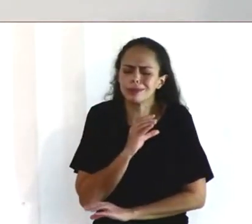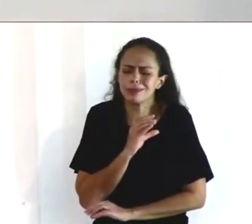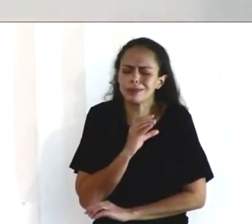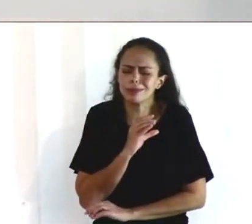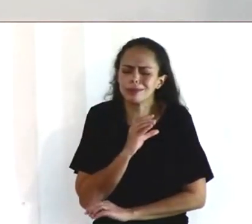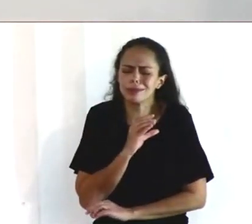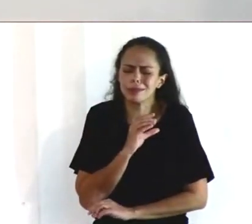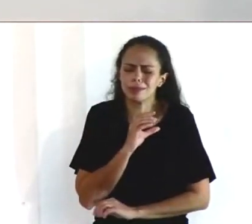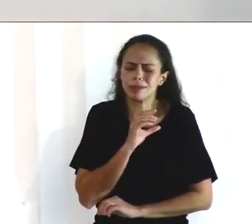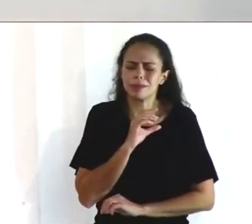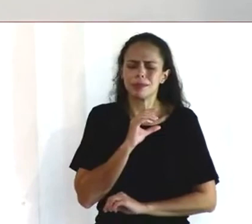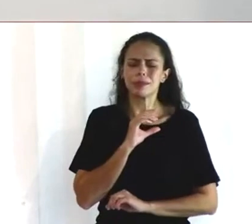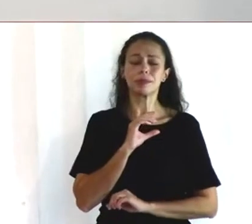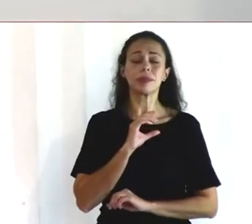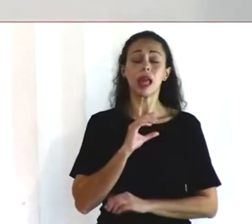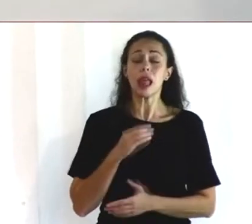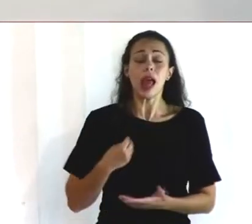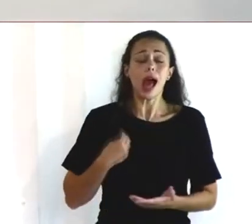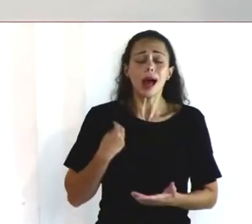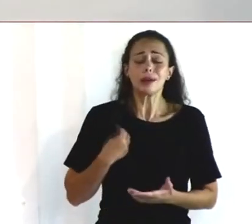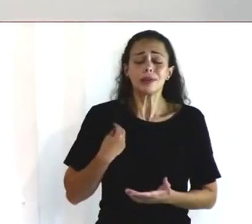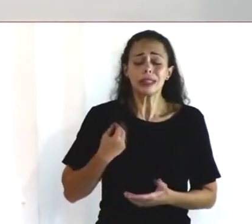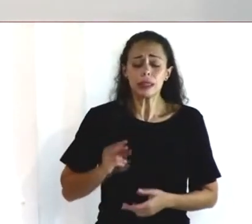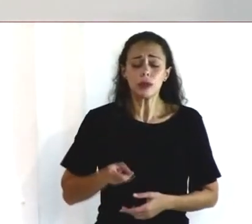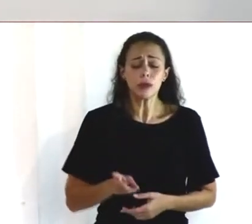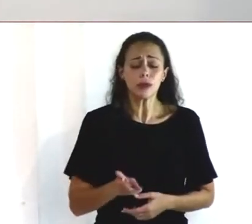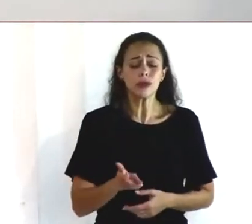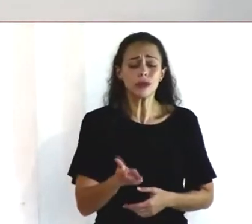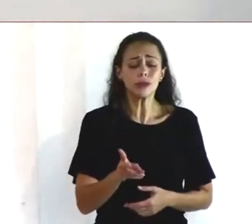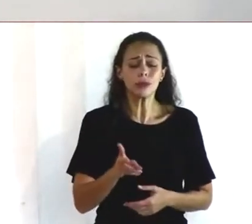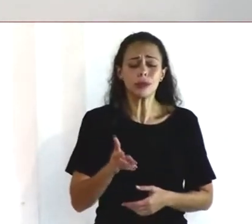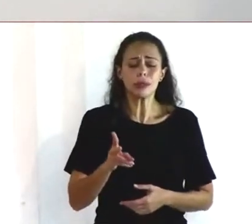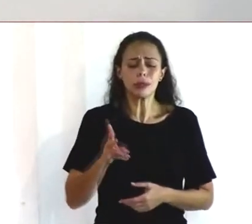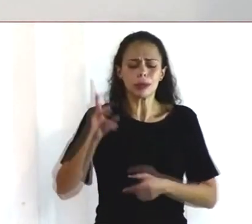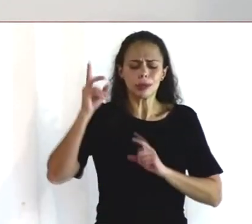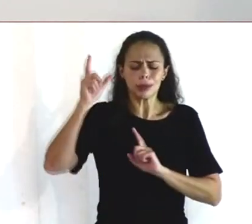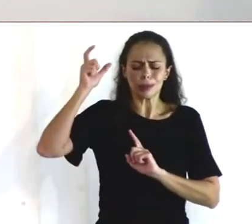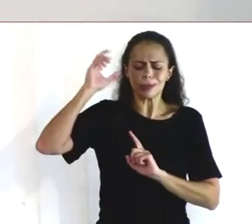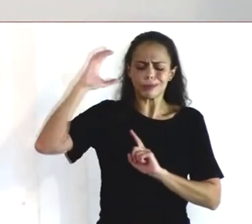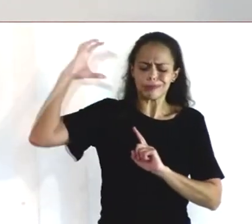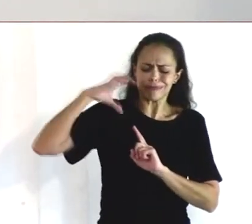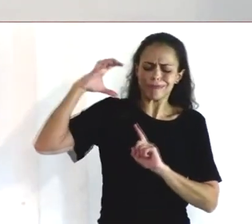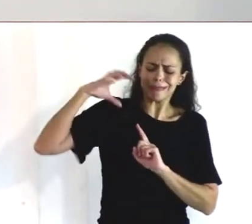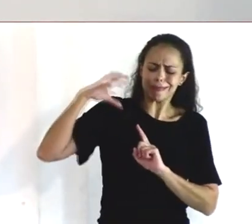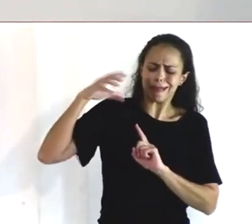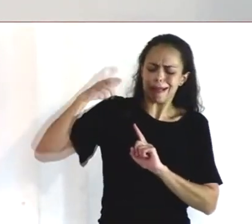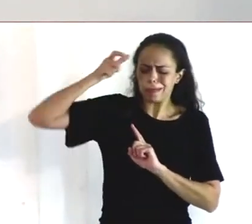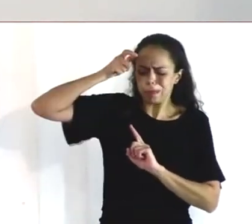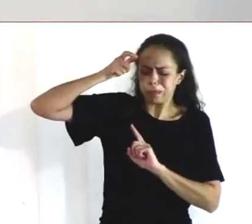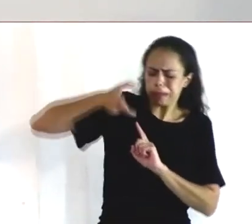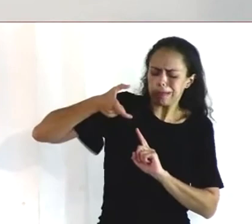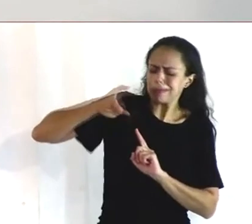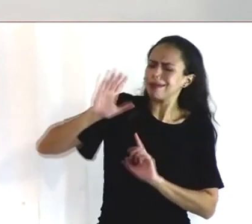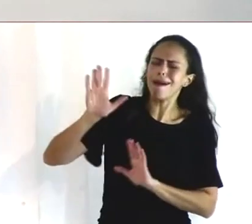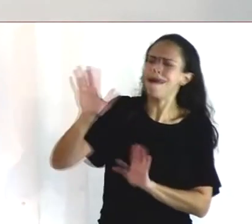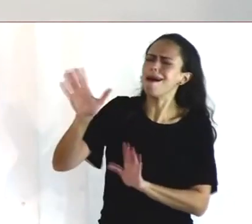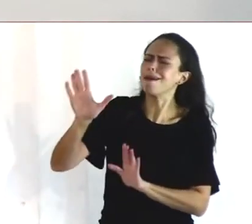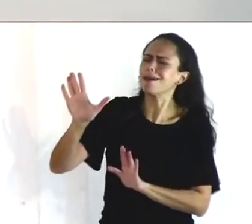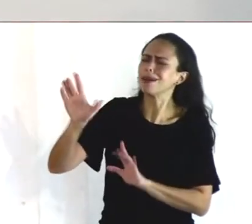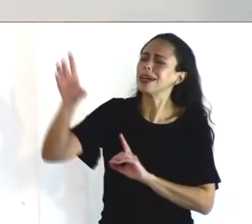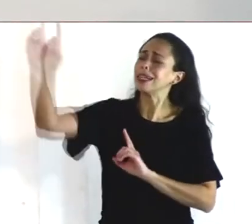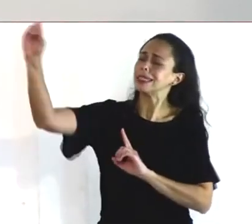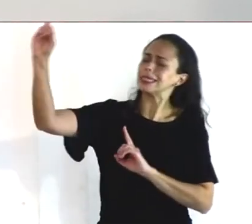a nossa vida, não deixa ela continuar sob outro domínio que não seja o Teu.